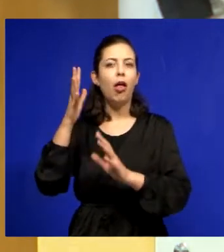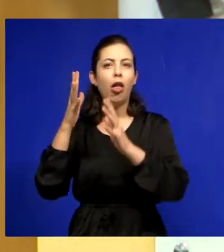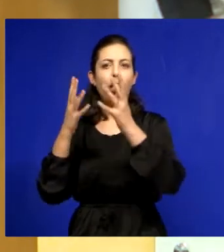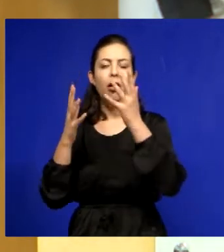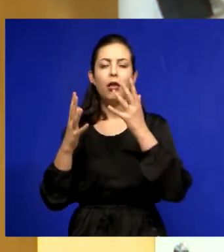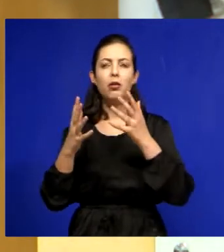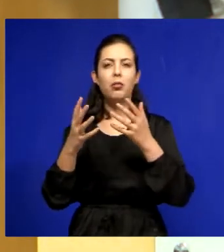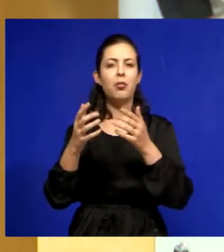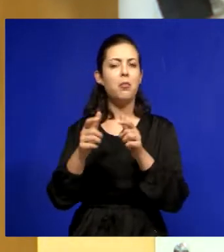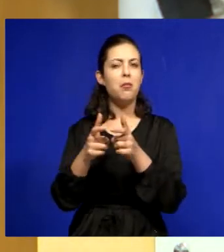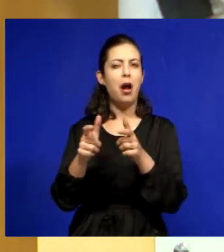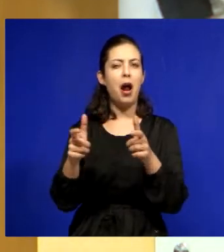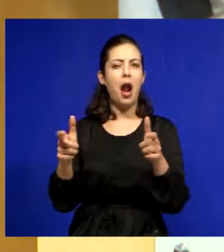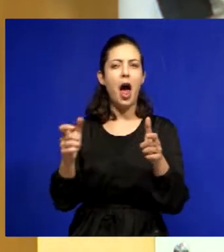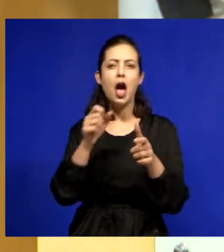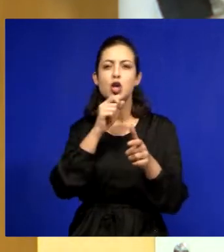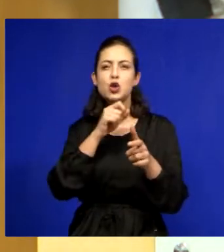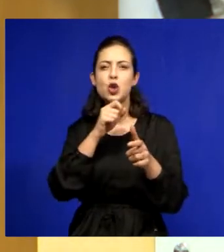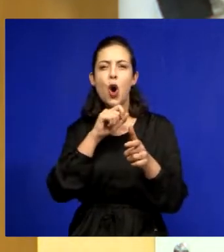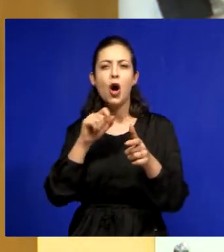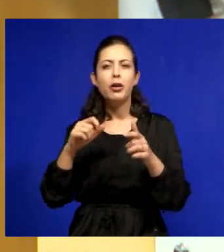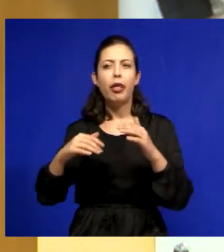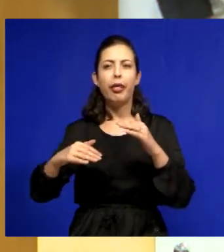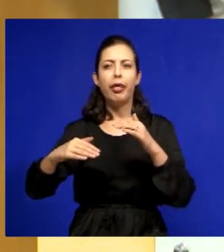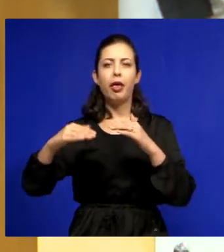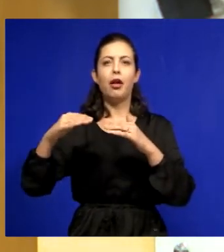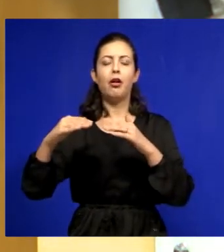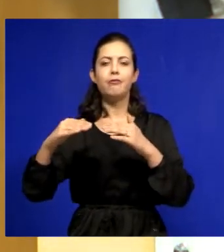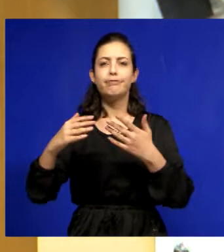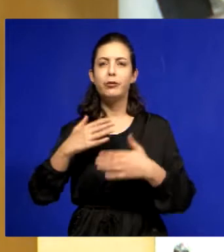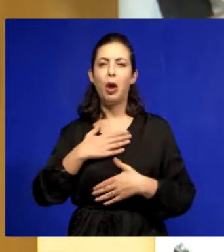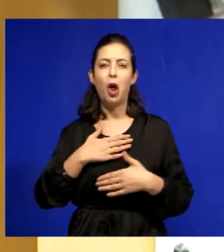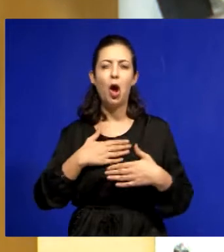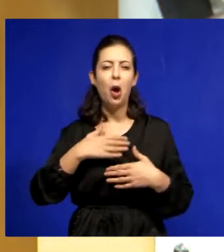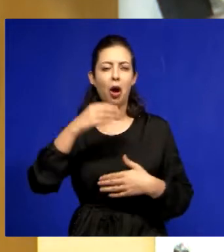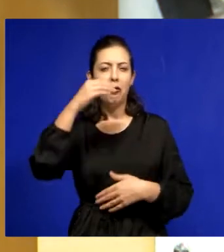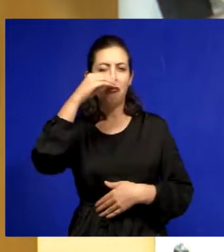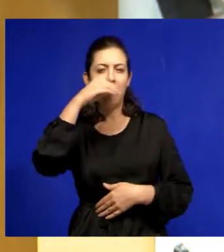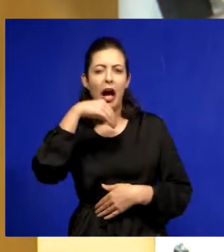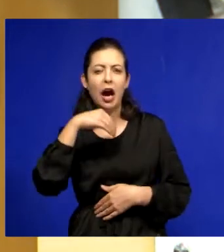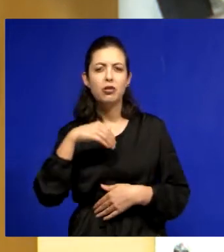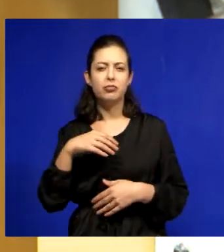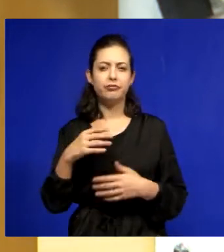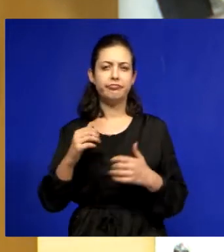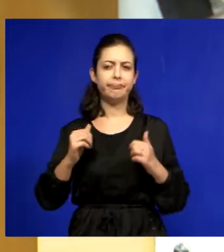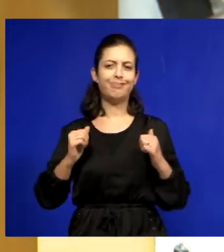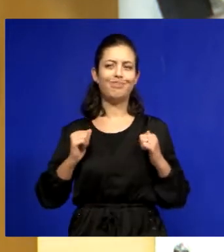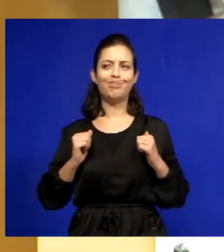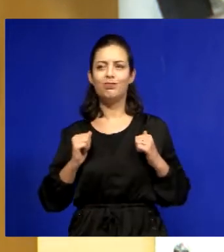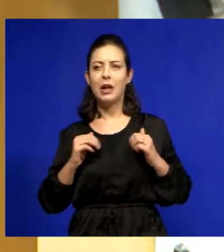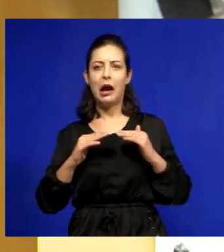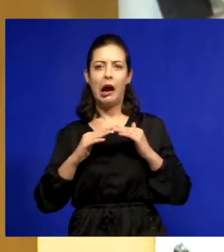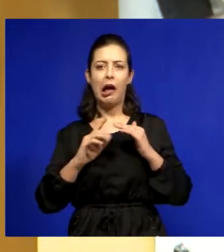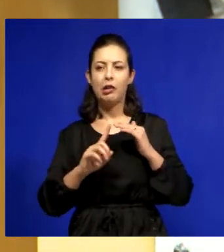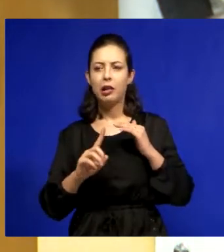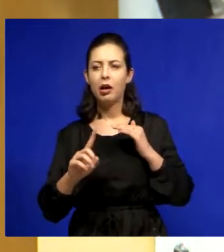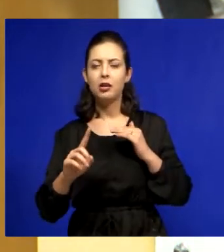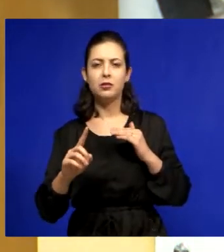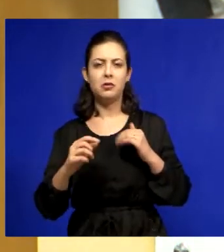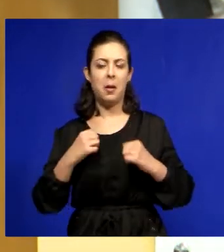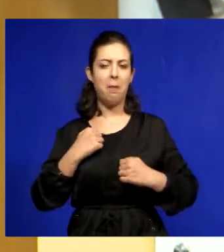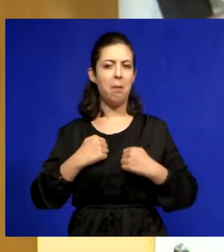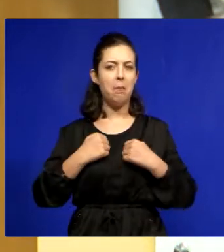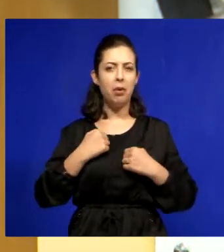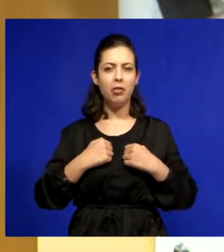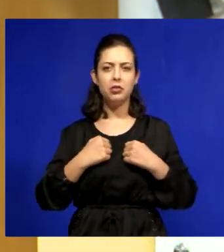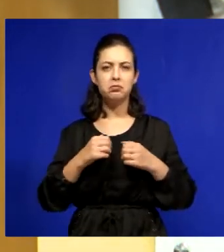idosos chegam nessa idade sem condição física de poder se locomover de poder sair de poder tomar um banho